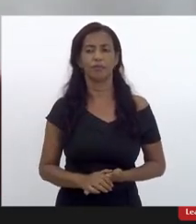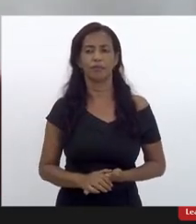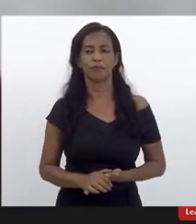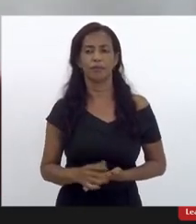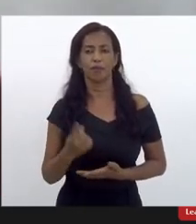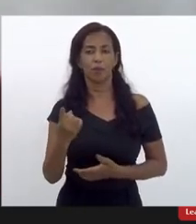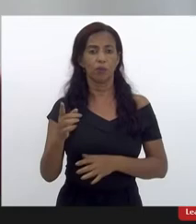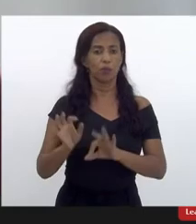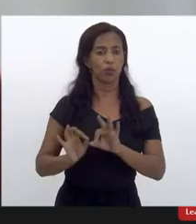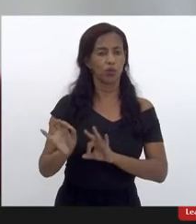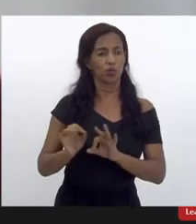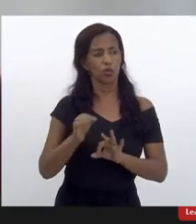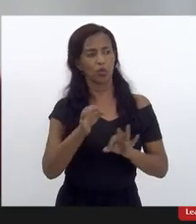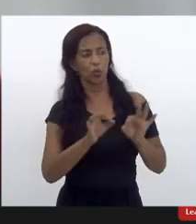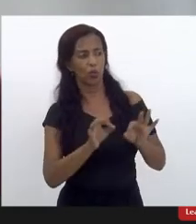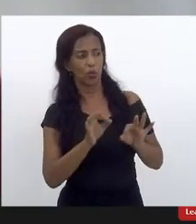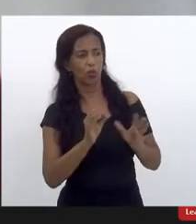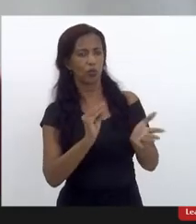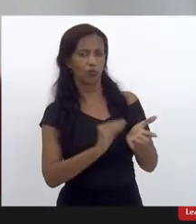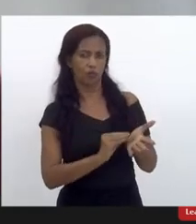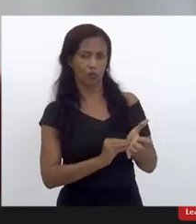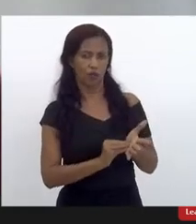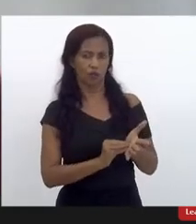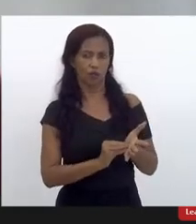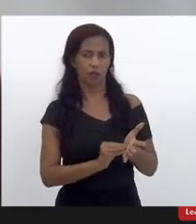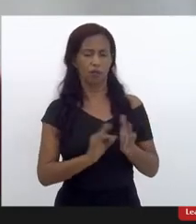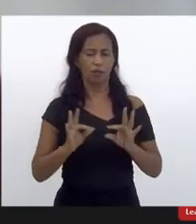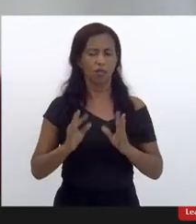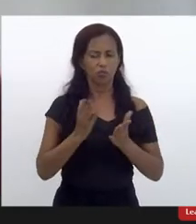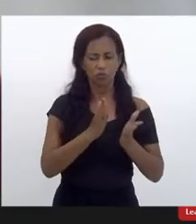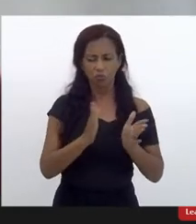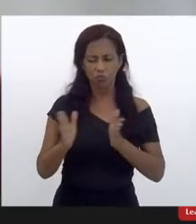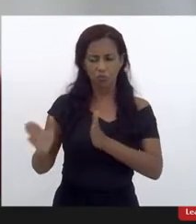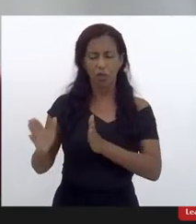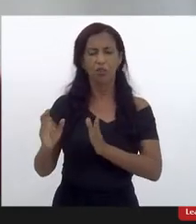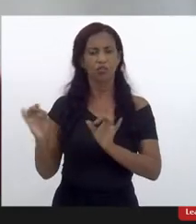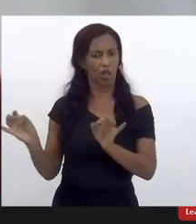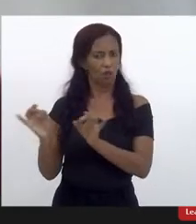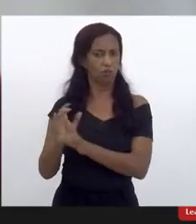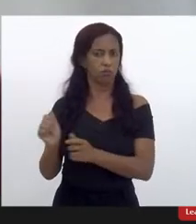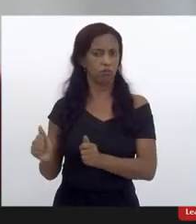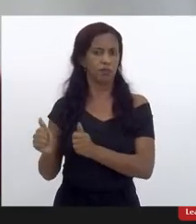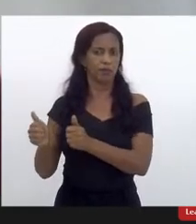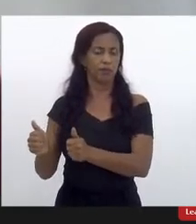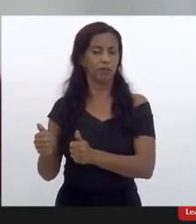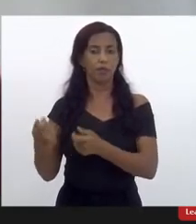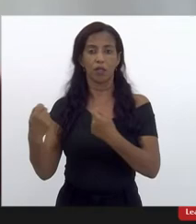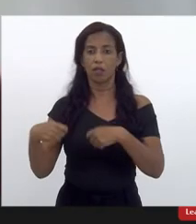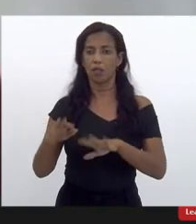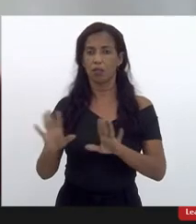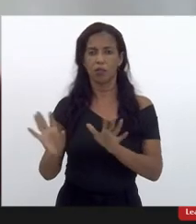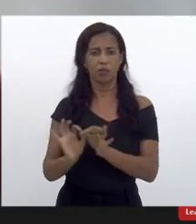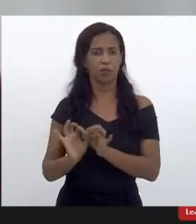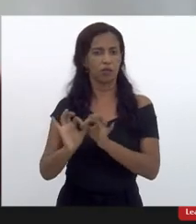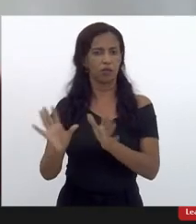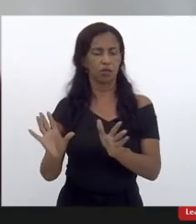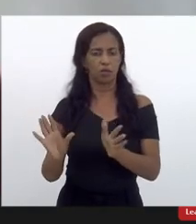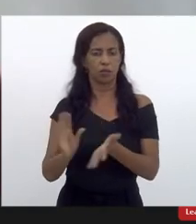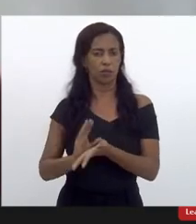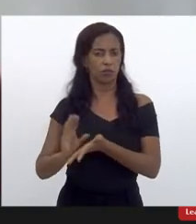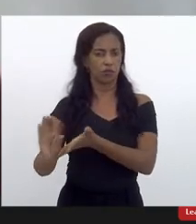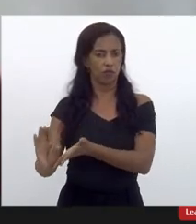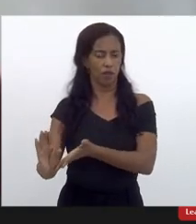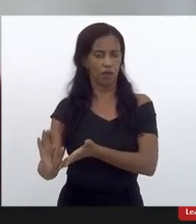um projeto ou outro ainda não está resolvido, mas boa parte deles estão concluídos. Não depende de liberação de